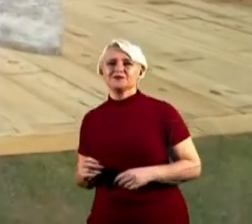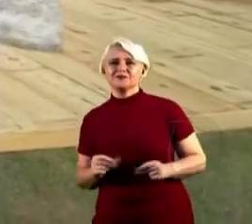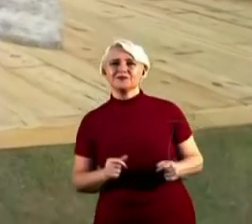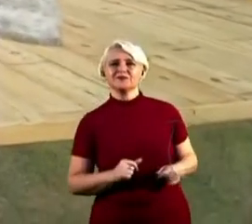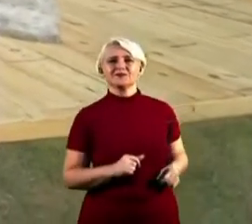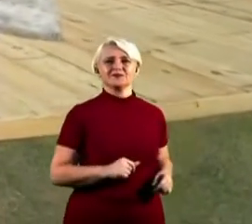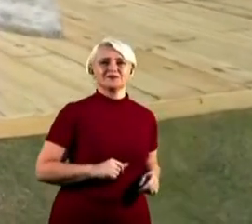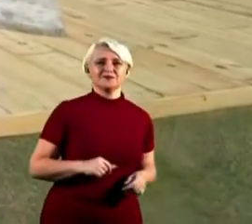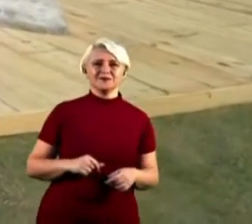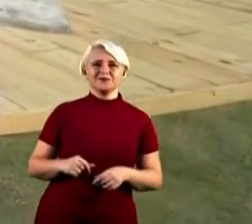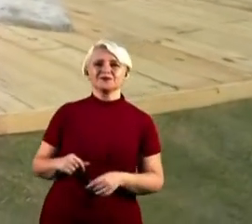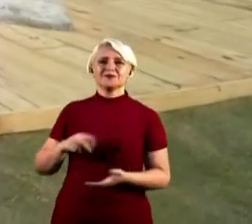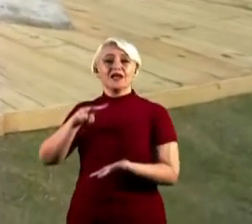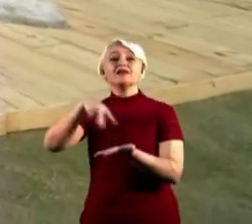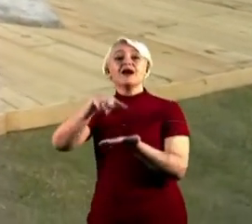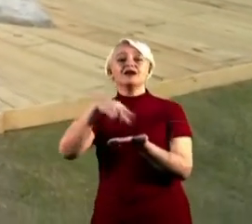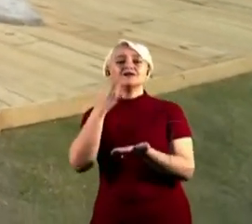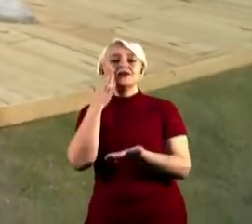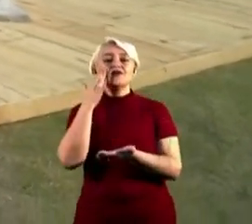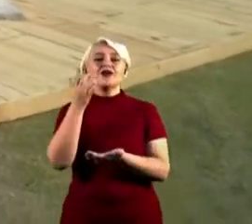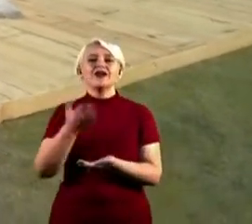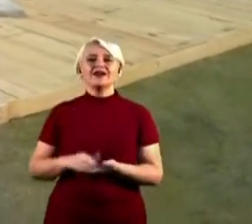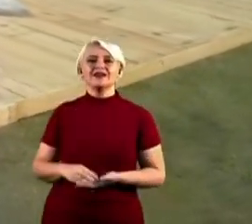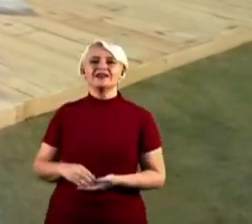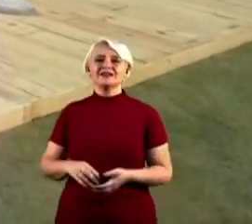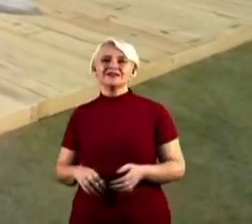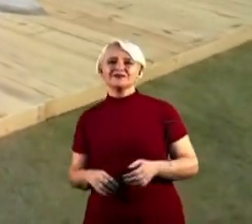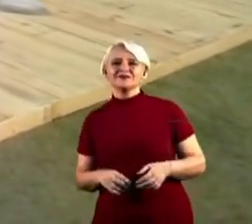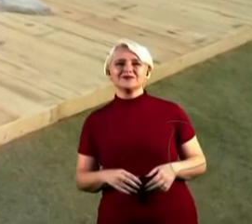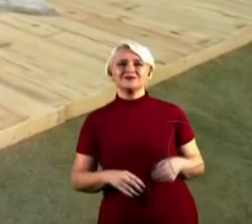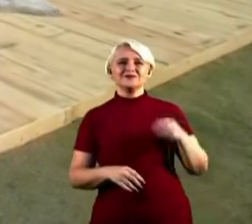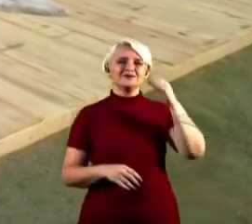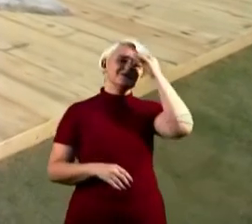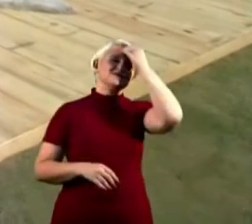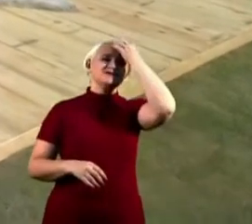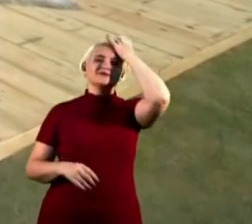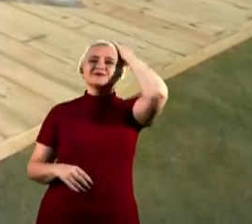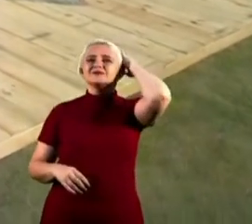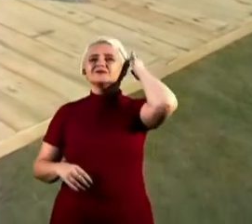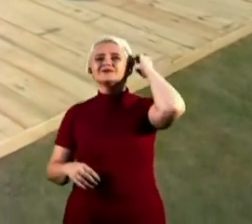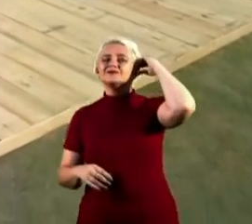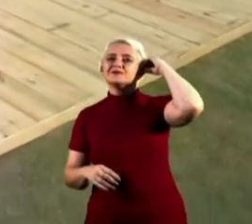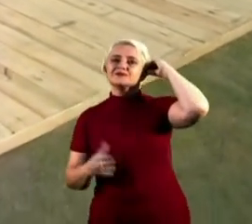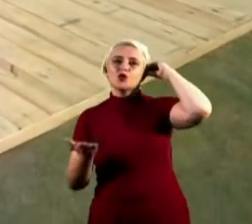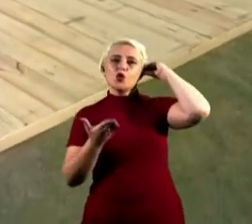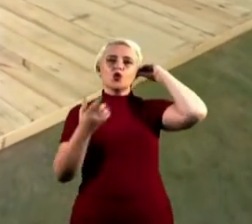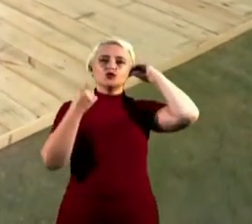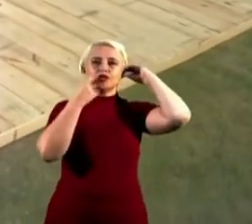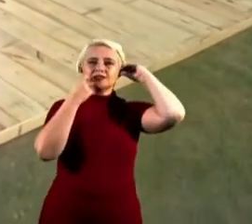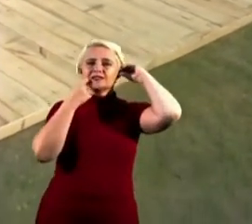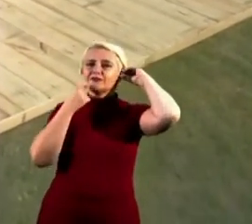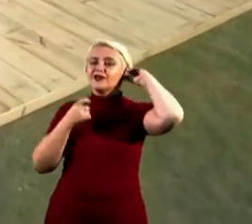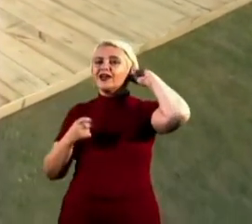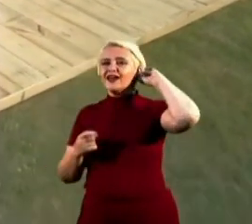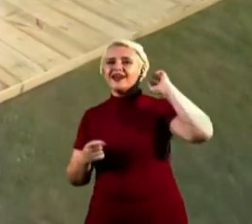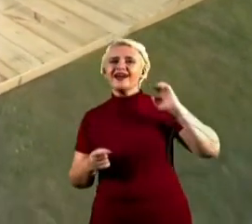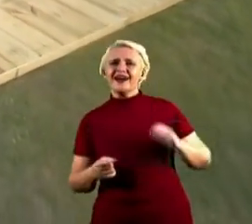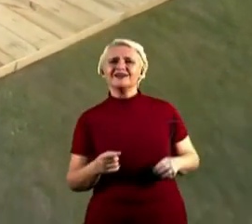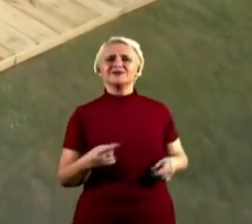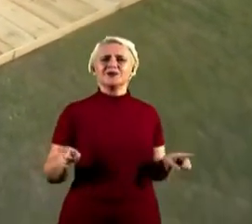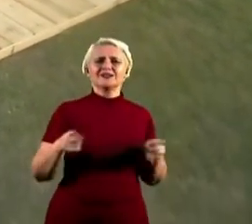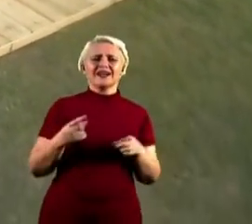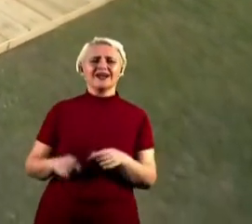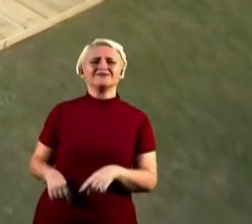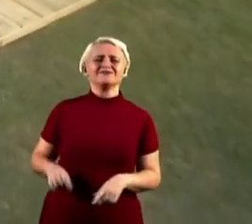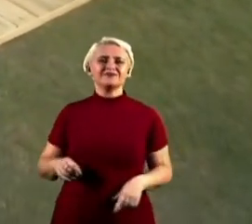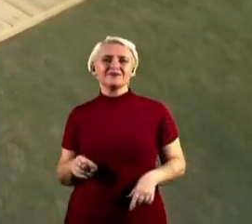estava previsto para encerrar o Aparecida Show, festa realizada todo ano, mas que precisou ser suspensa por